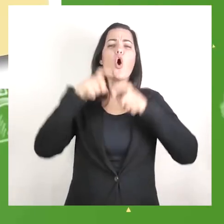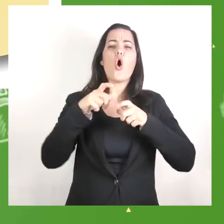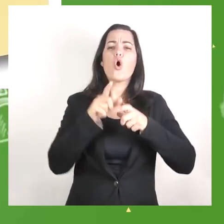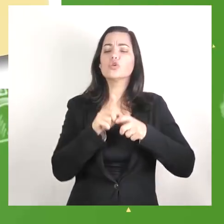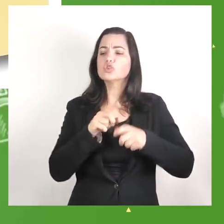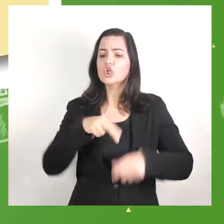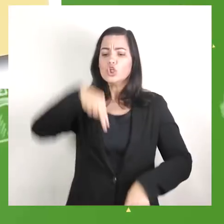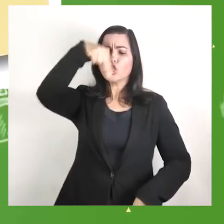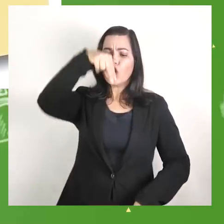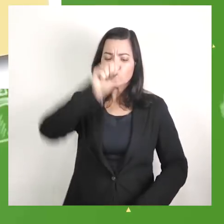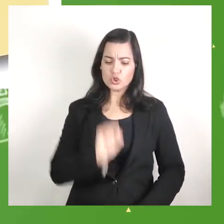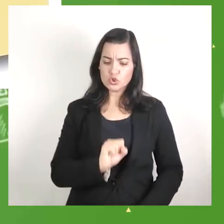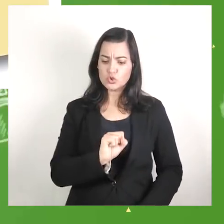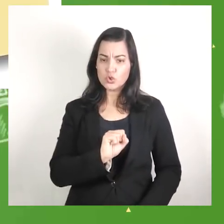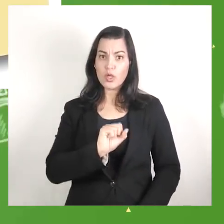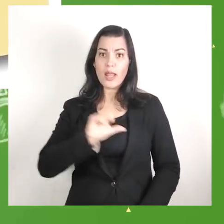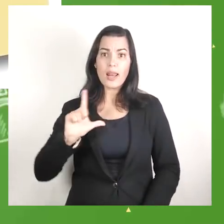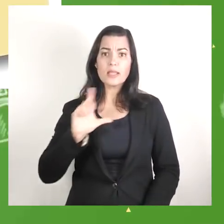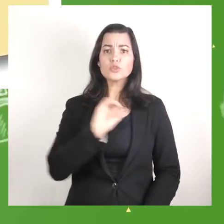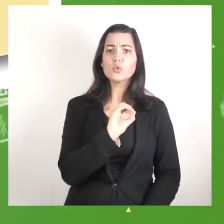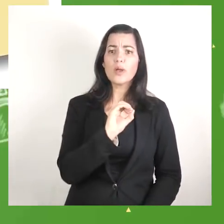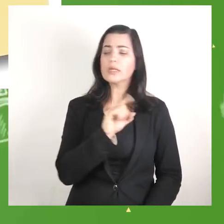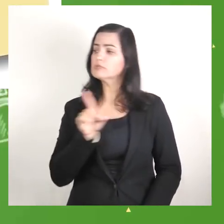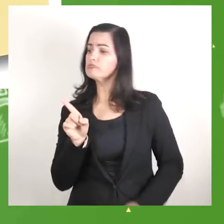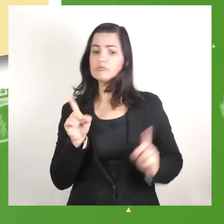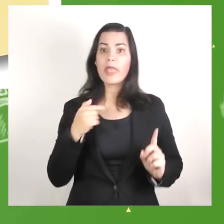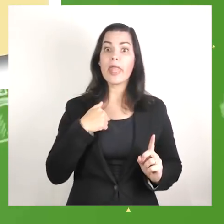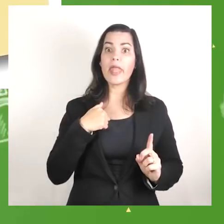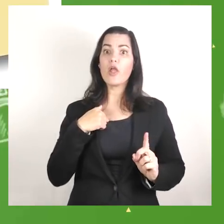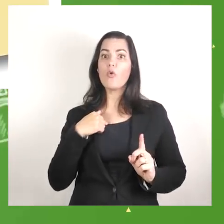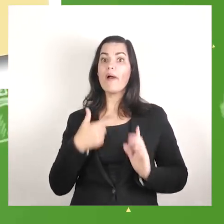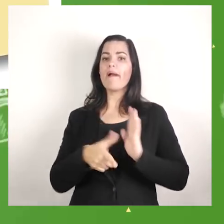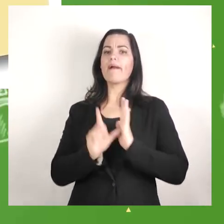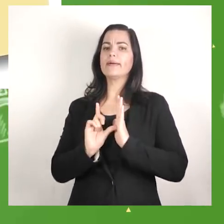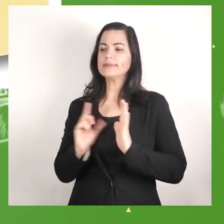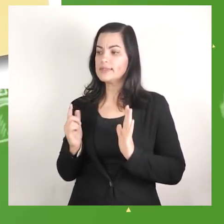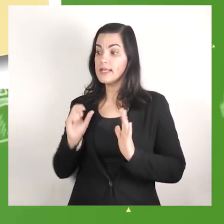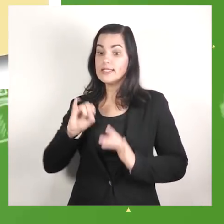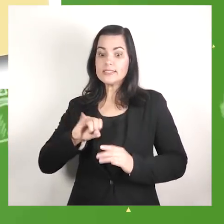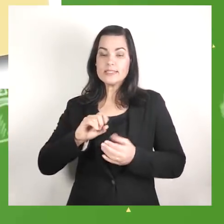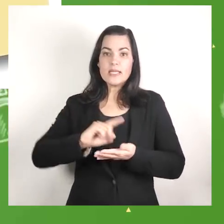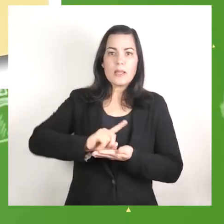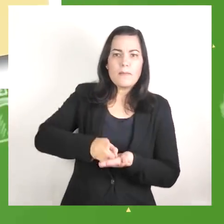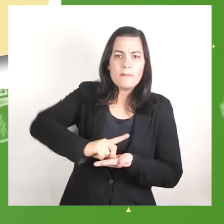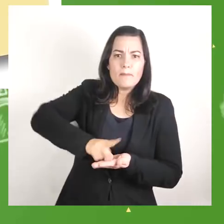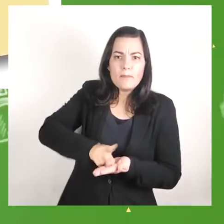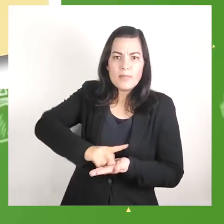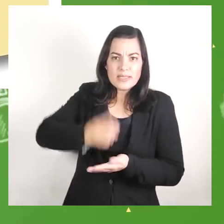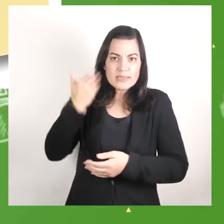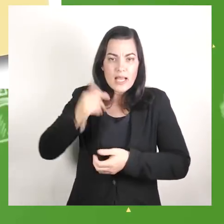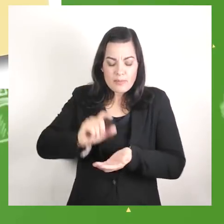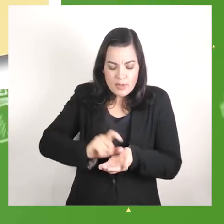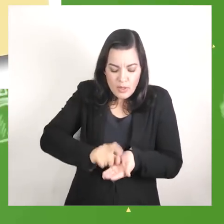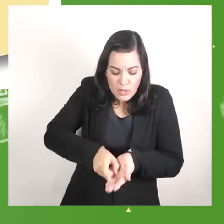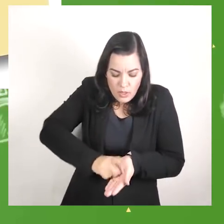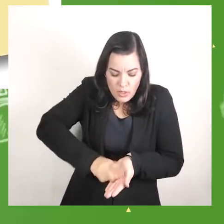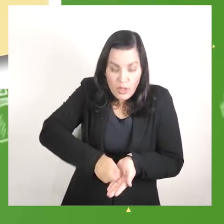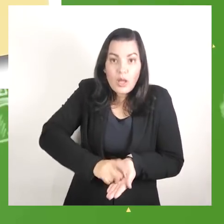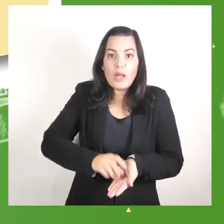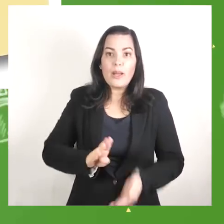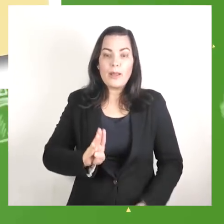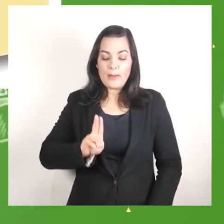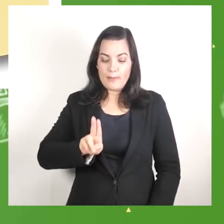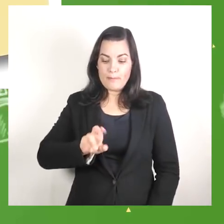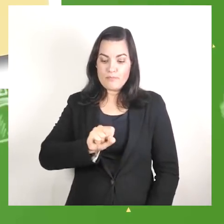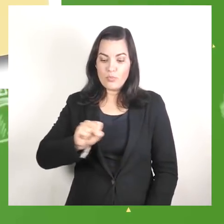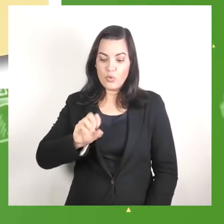do sul, do leste ou oeste, com uma bússola. E se ela não tivesse a bússola lá guardadinha no bolso,